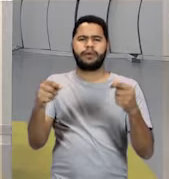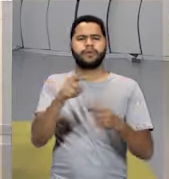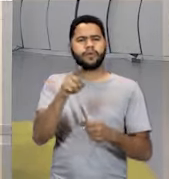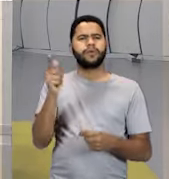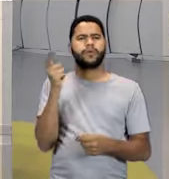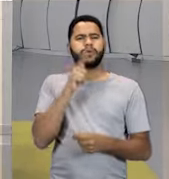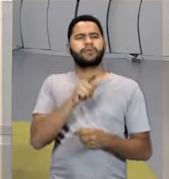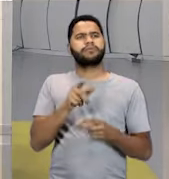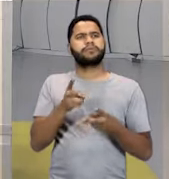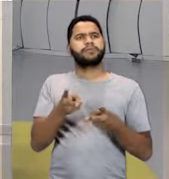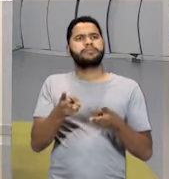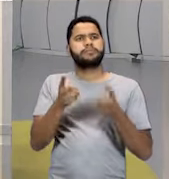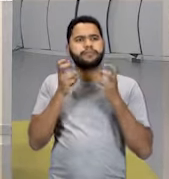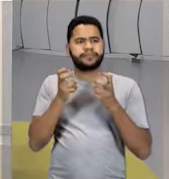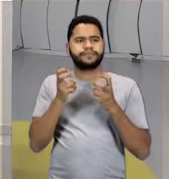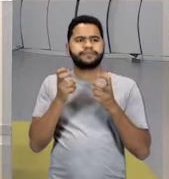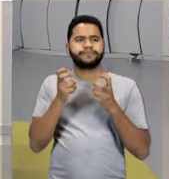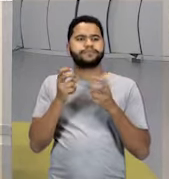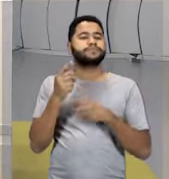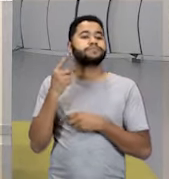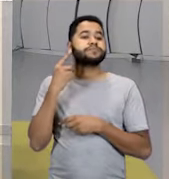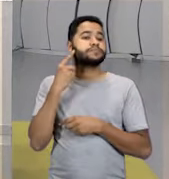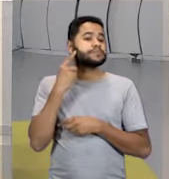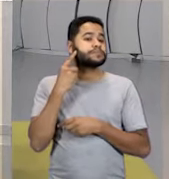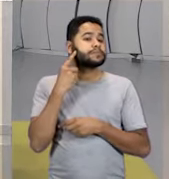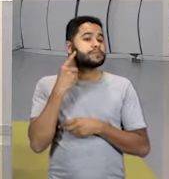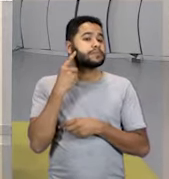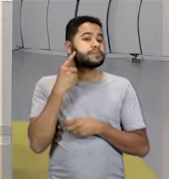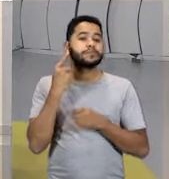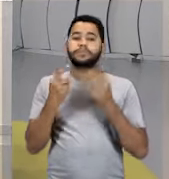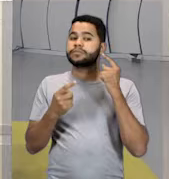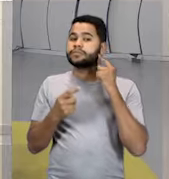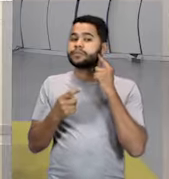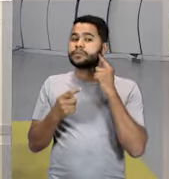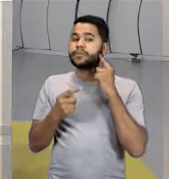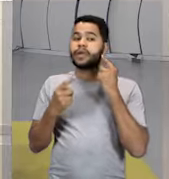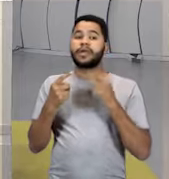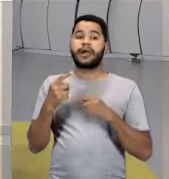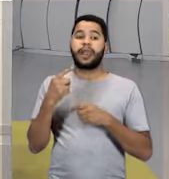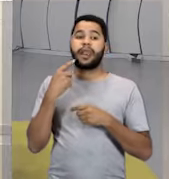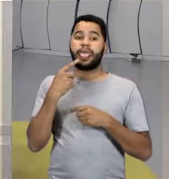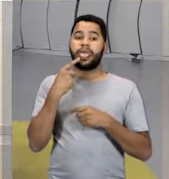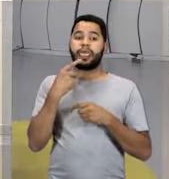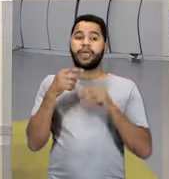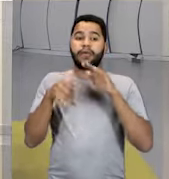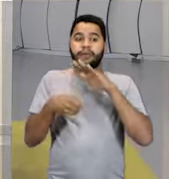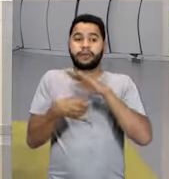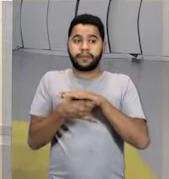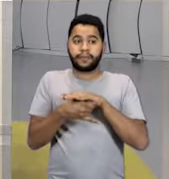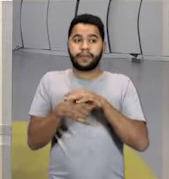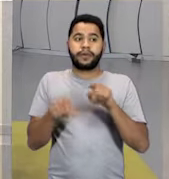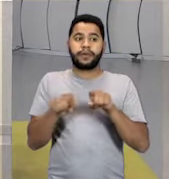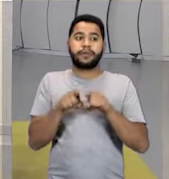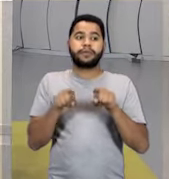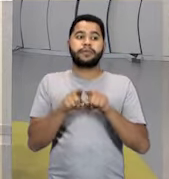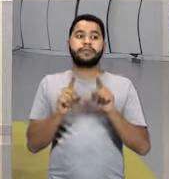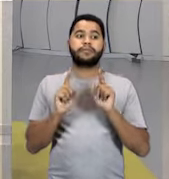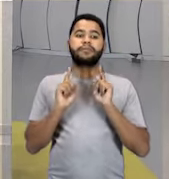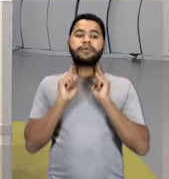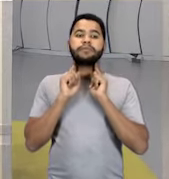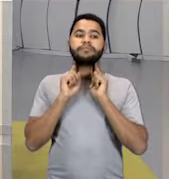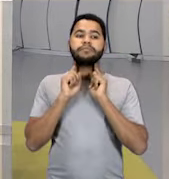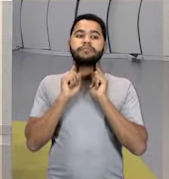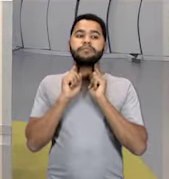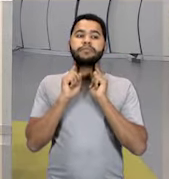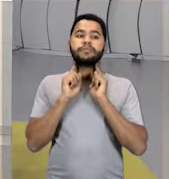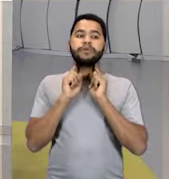consegue perceber essas glândulas salivares debaixo da sua língua. A gente também tem algumas aqui, mais ou menos